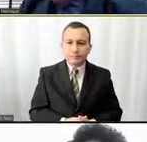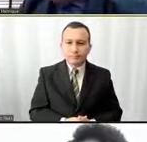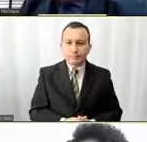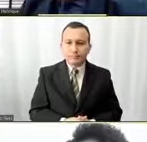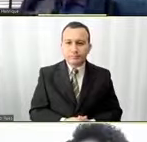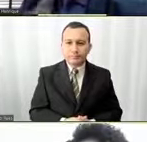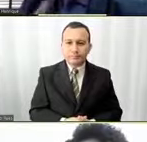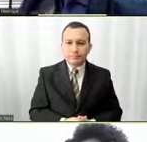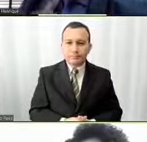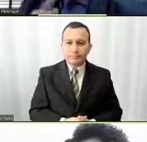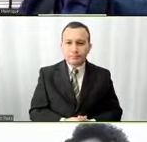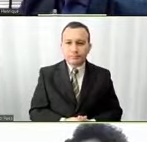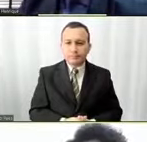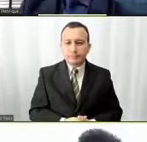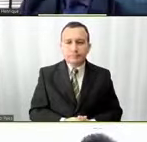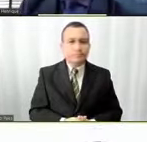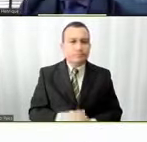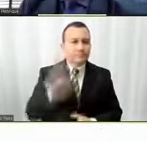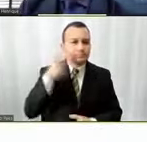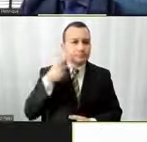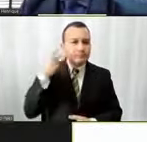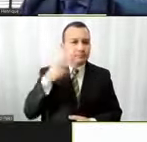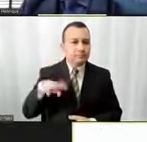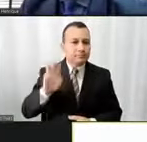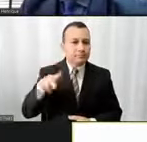Fabrício, quando a imoralidade. Wilson, quero, quero.